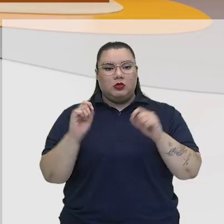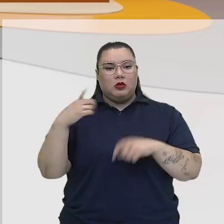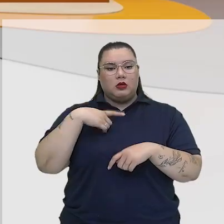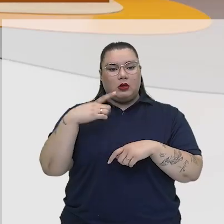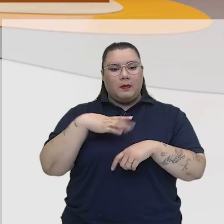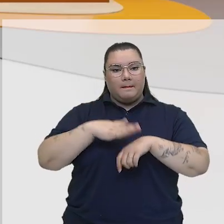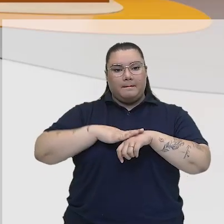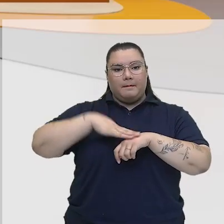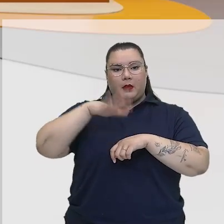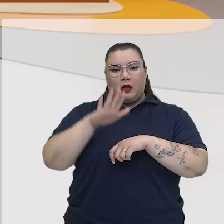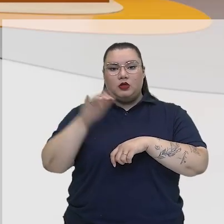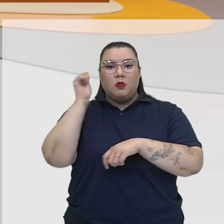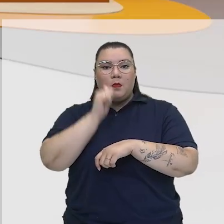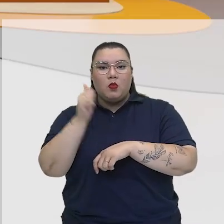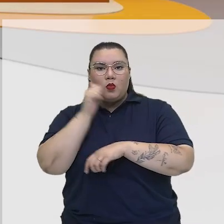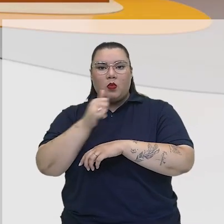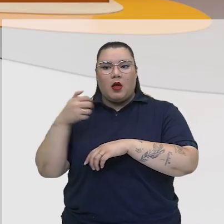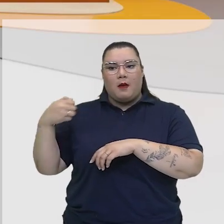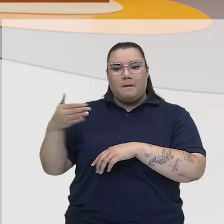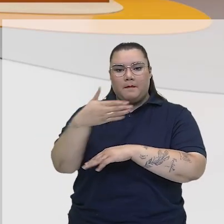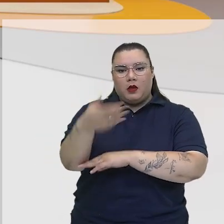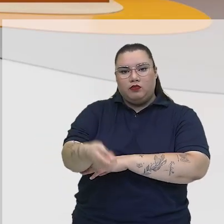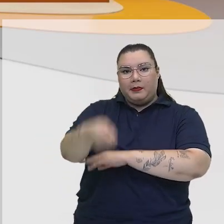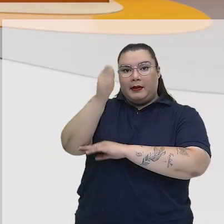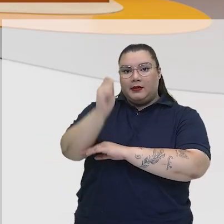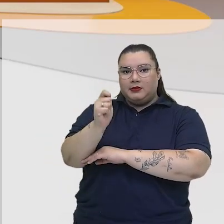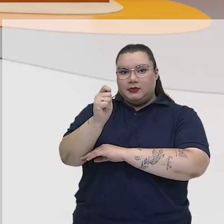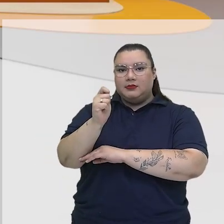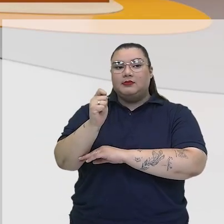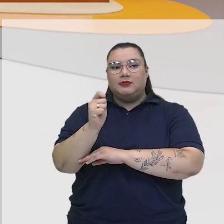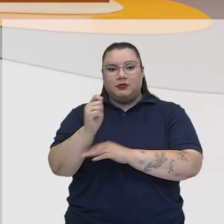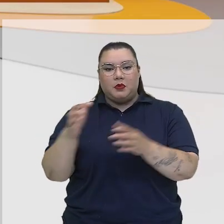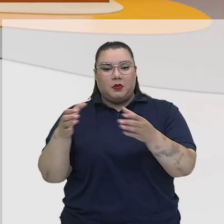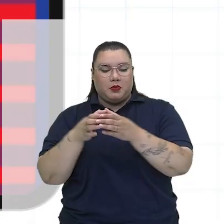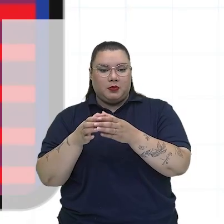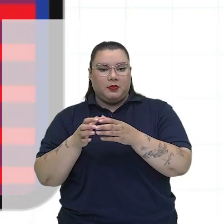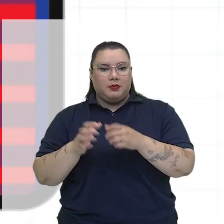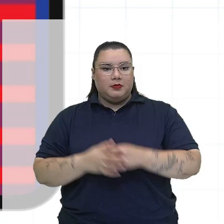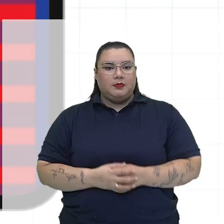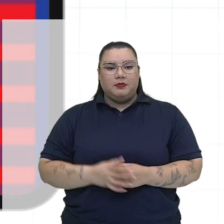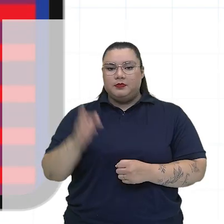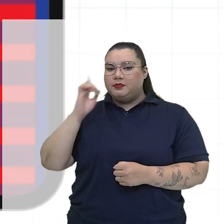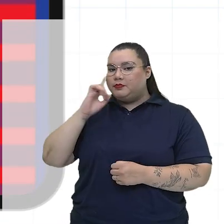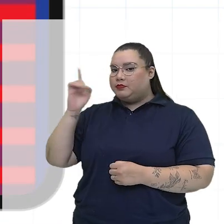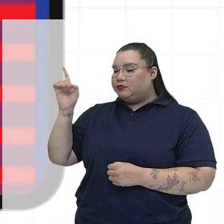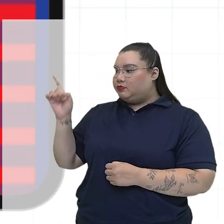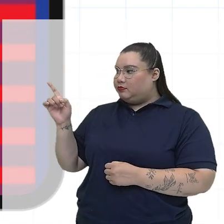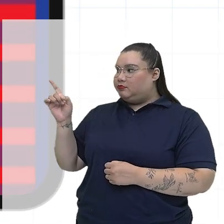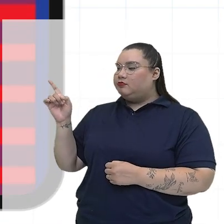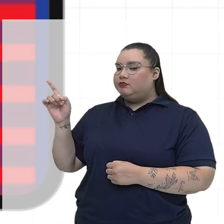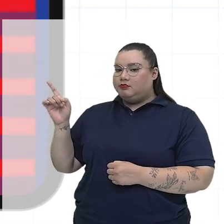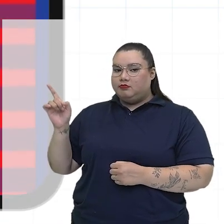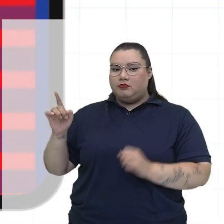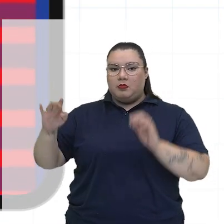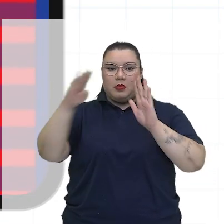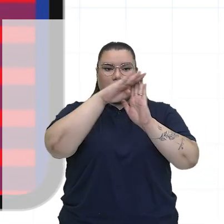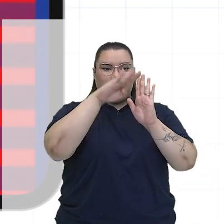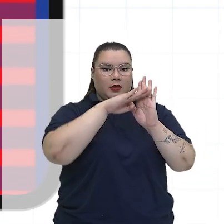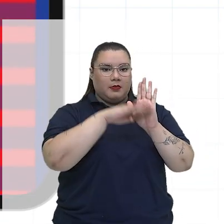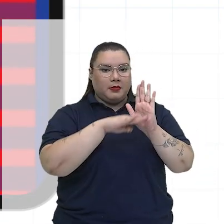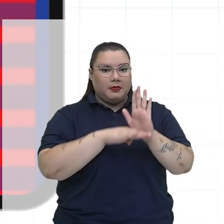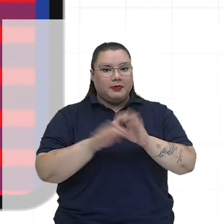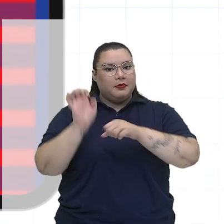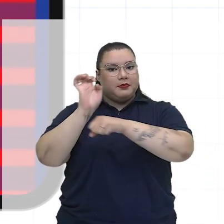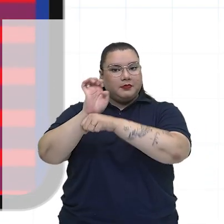mais pescadoras do que pescadores. Olha só, acompanha comigo. Temos aqui, então, a lista